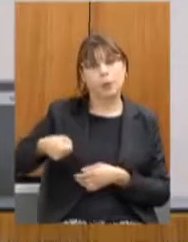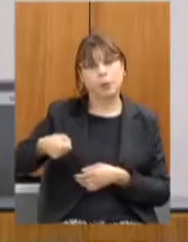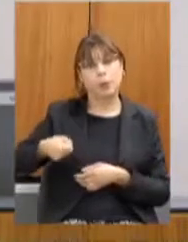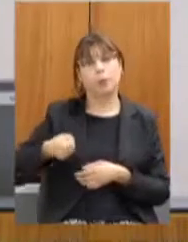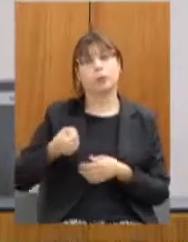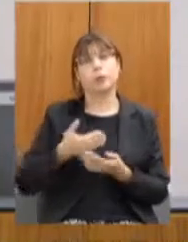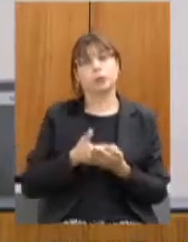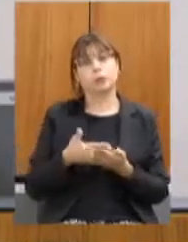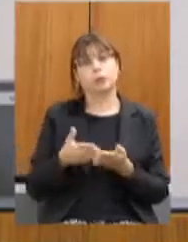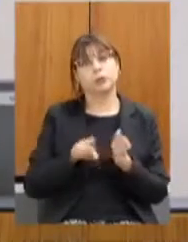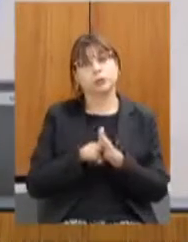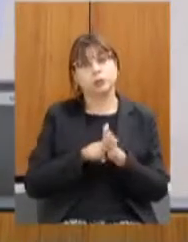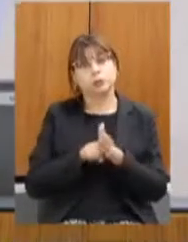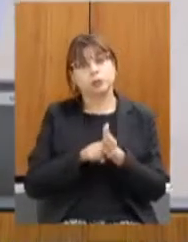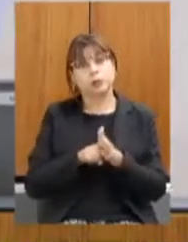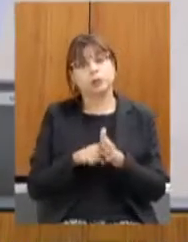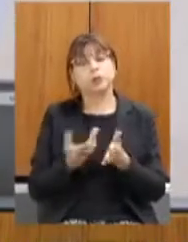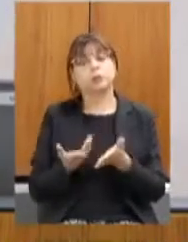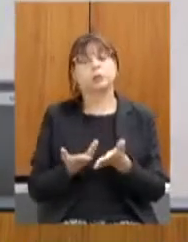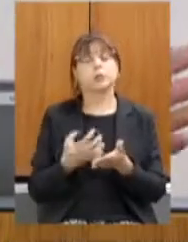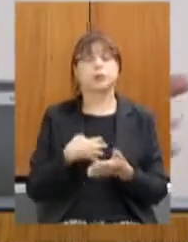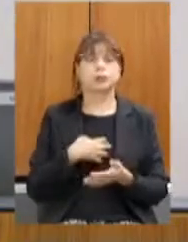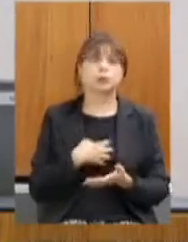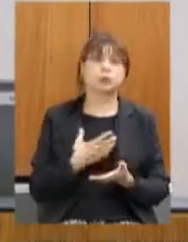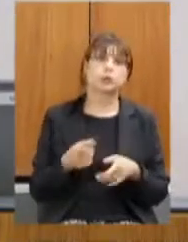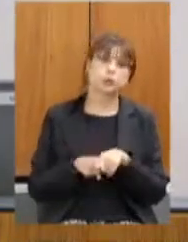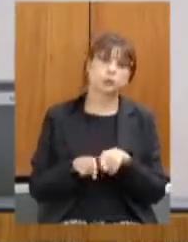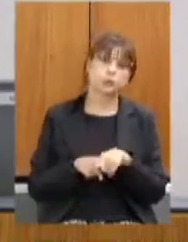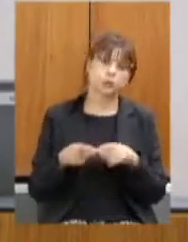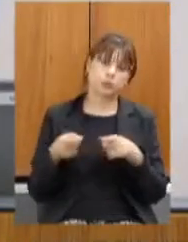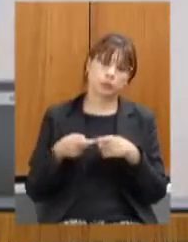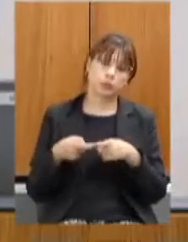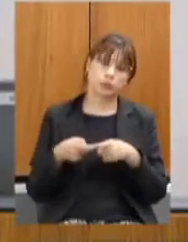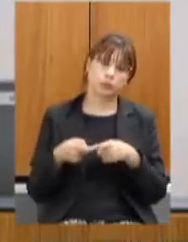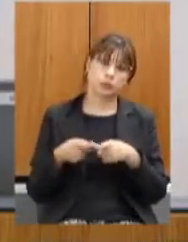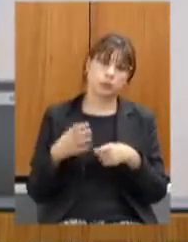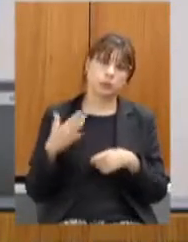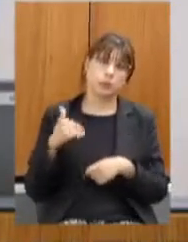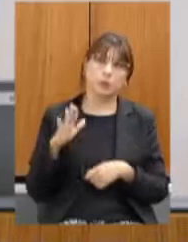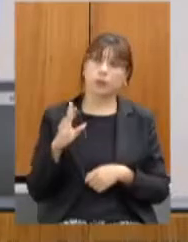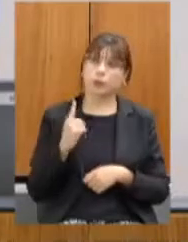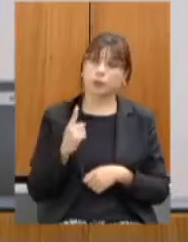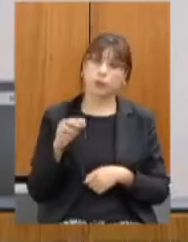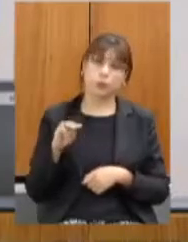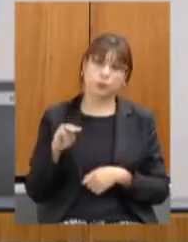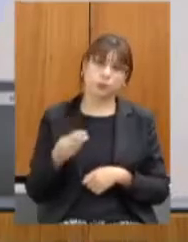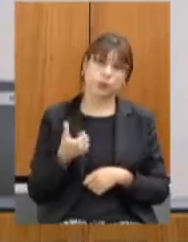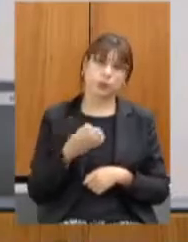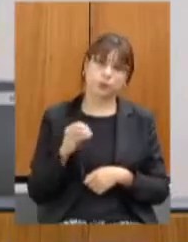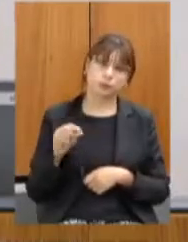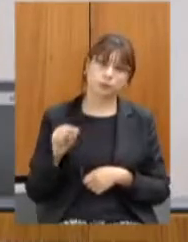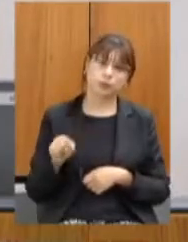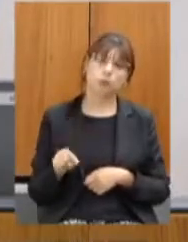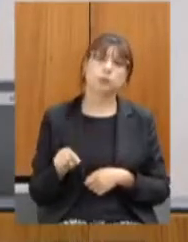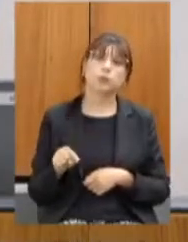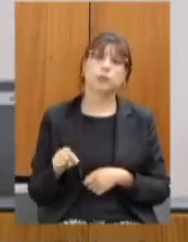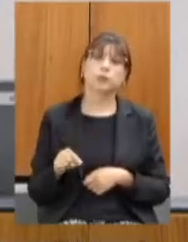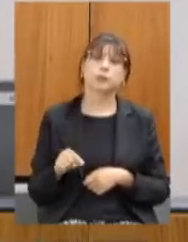científica médicos credenciados que consome 1100000 dos 1800000